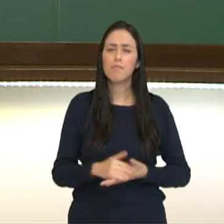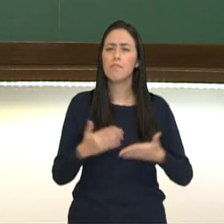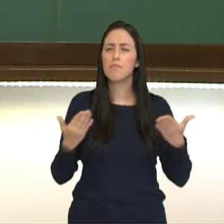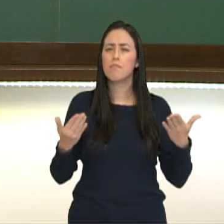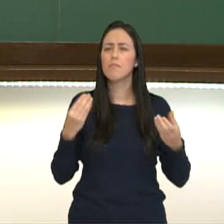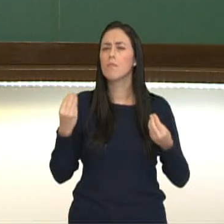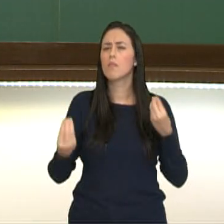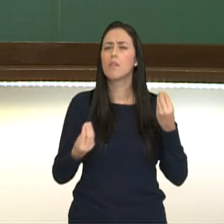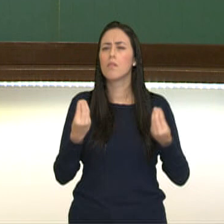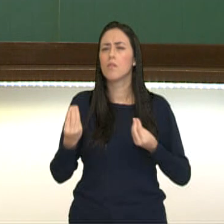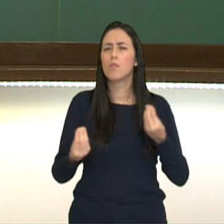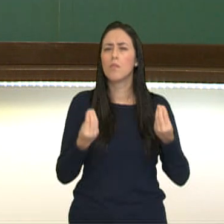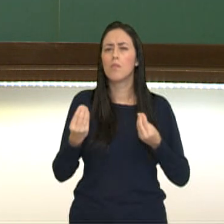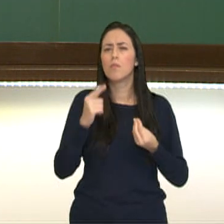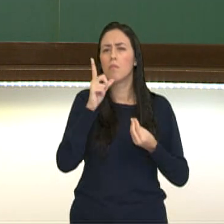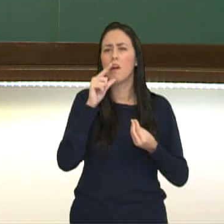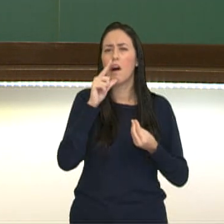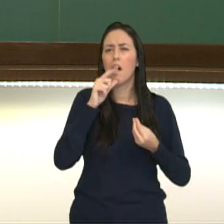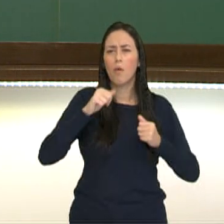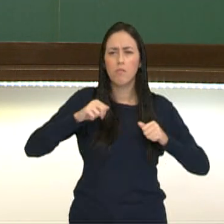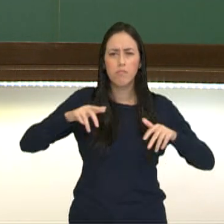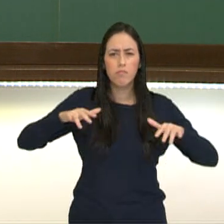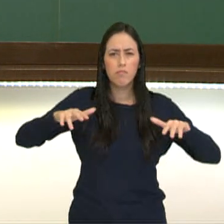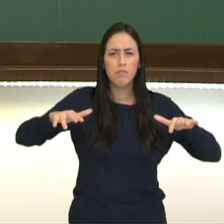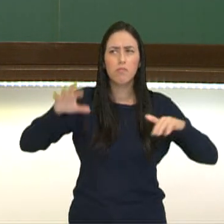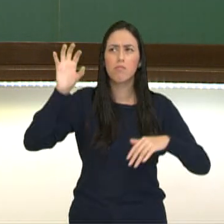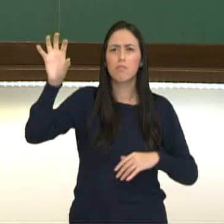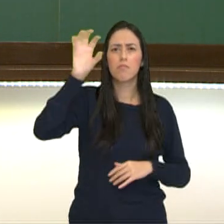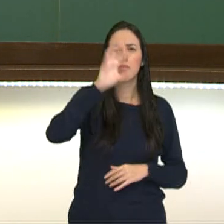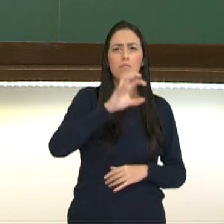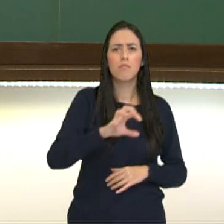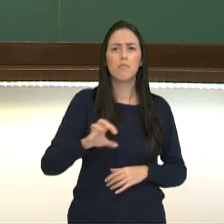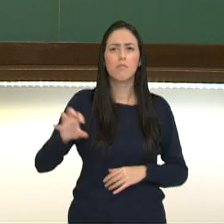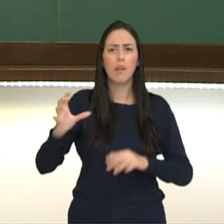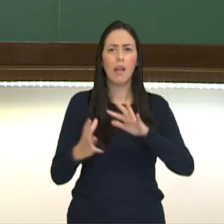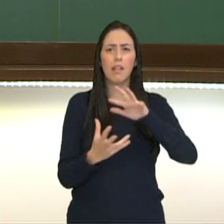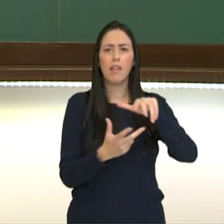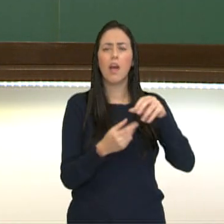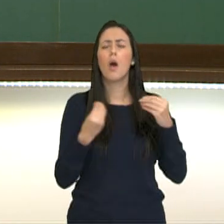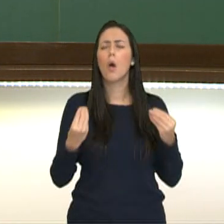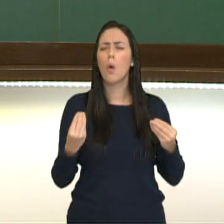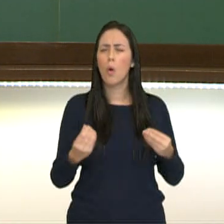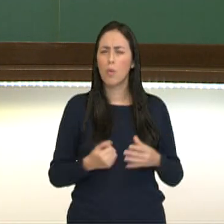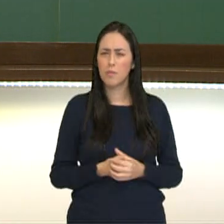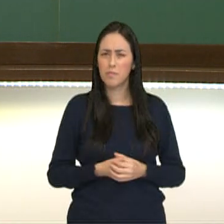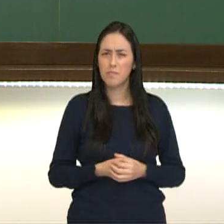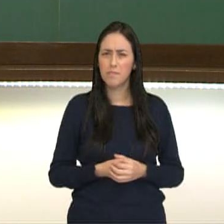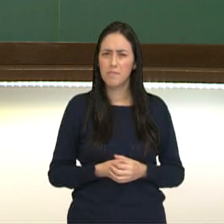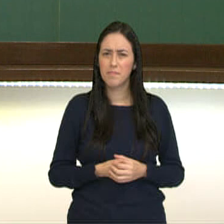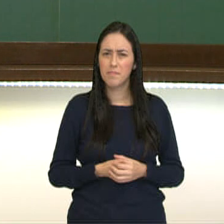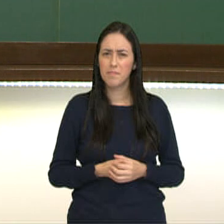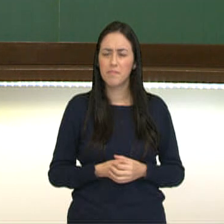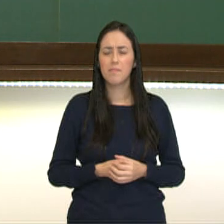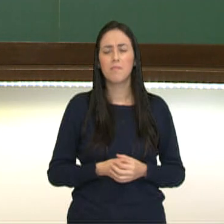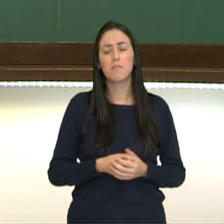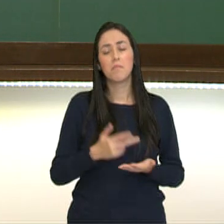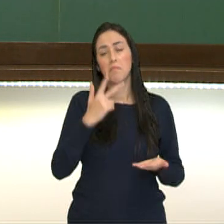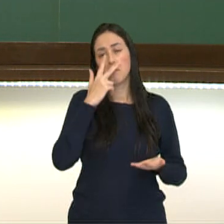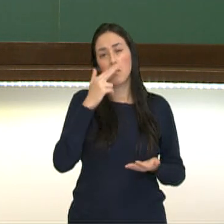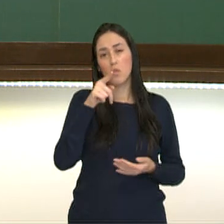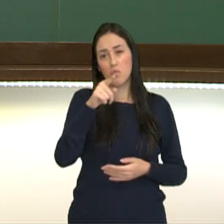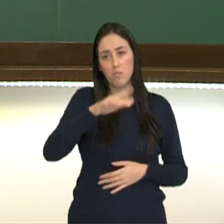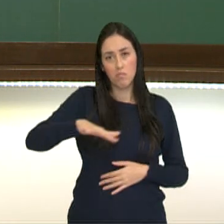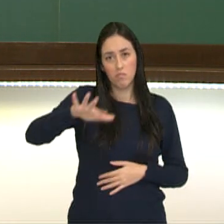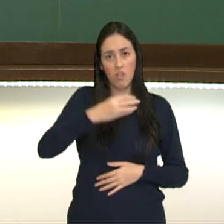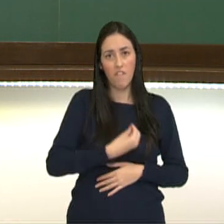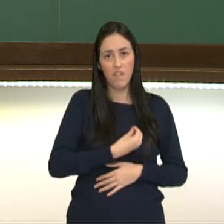será que ela está na superfície dos continentes? Já parou para pensar nisso? Talvez você veja que na localidade onde você vive tem